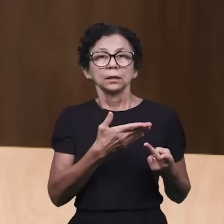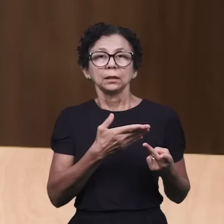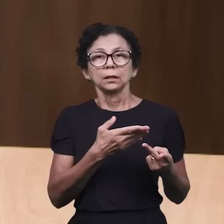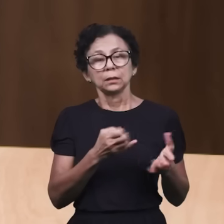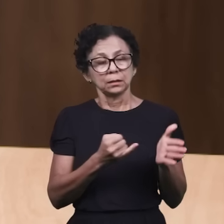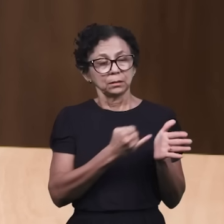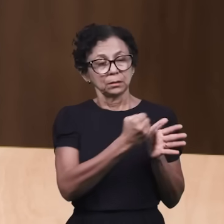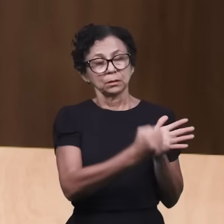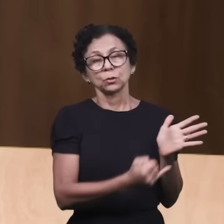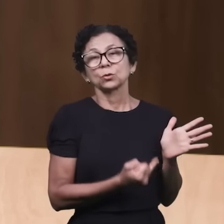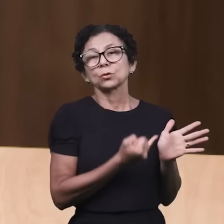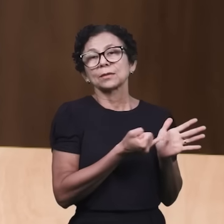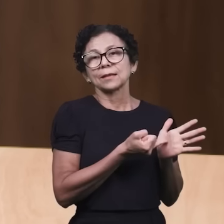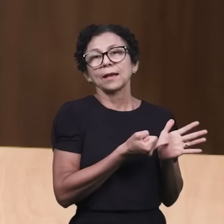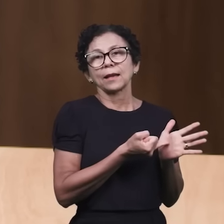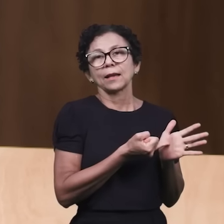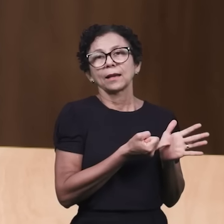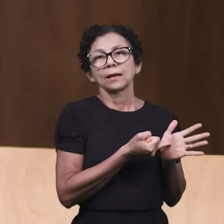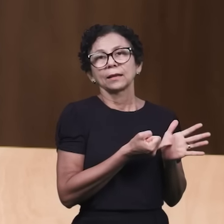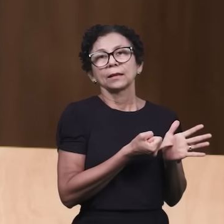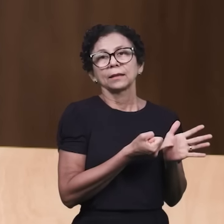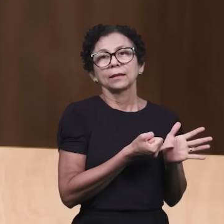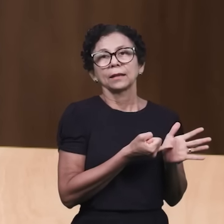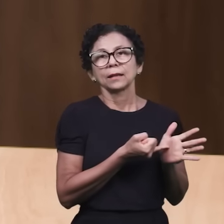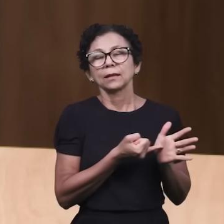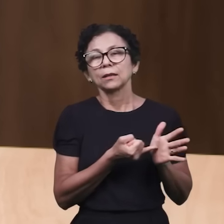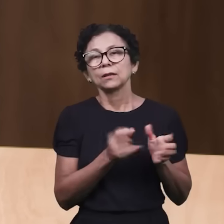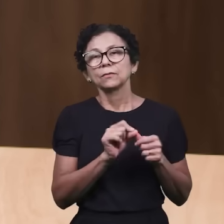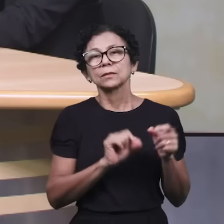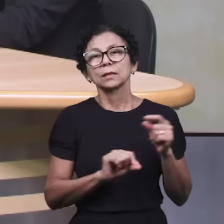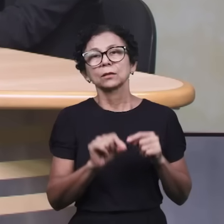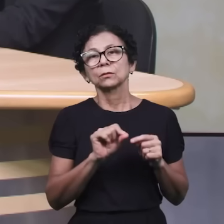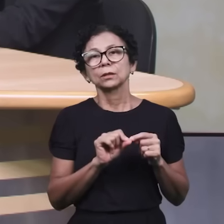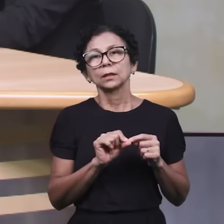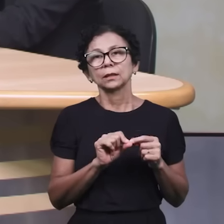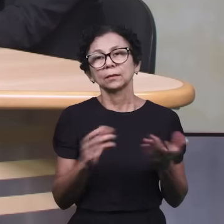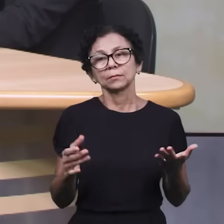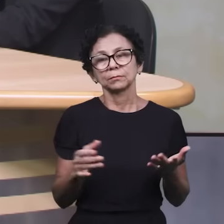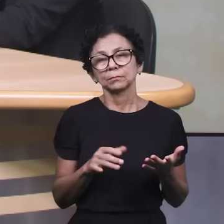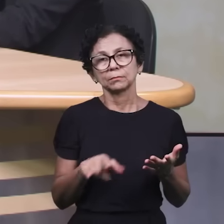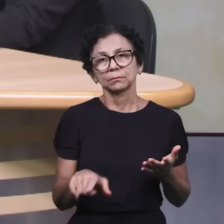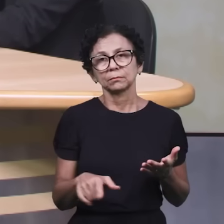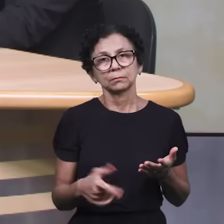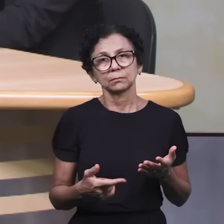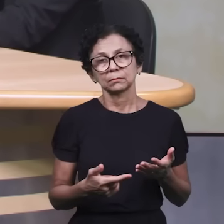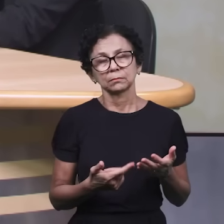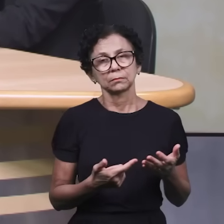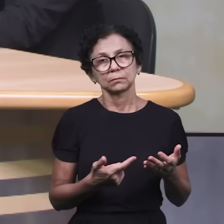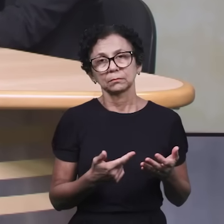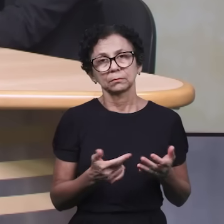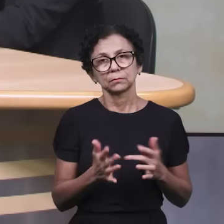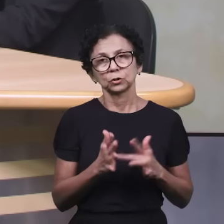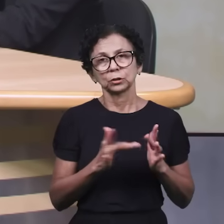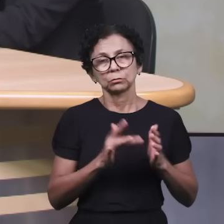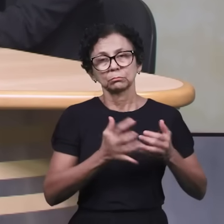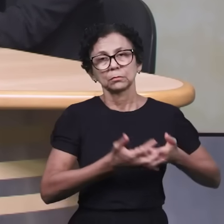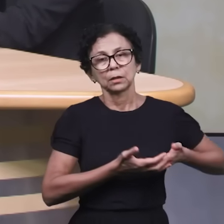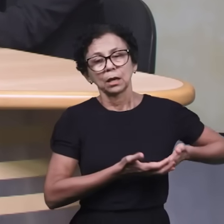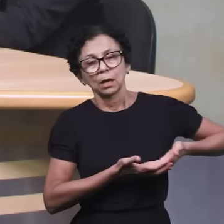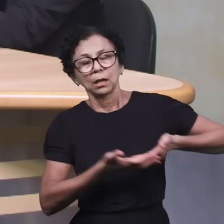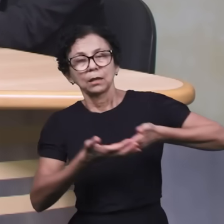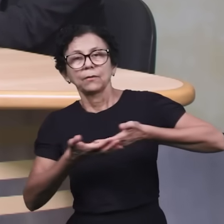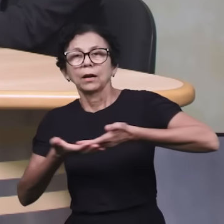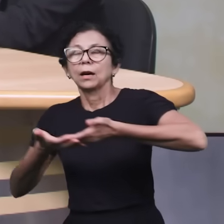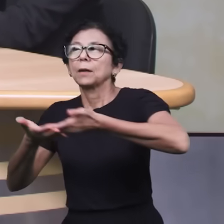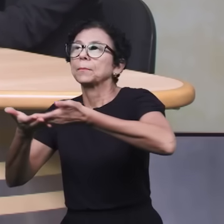clara dentro da palavra. Não é, pastor Wallace? Com certeza, né? Então, a criança, como você bem mencionou,